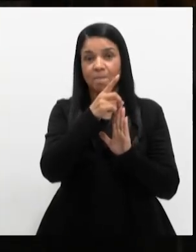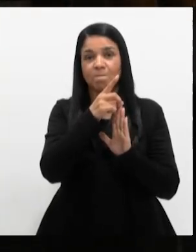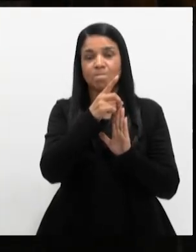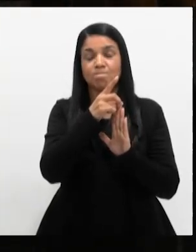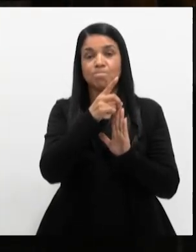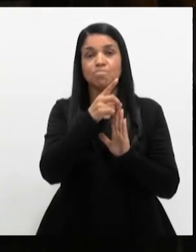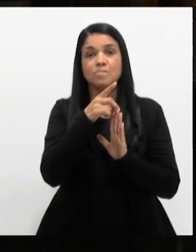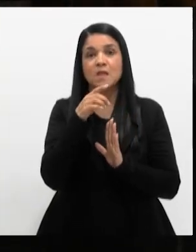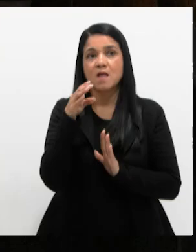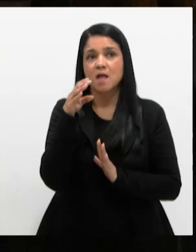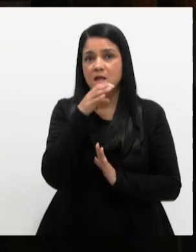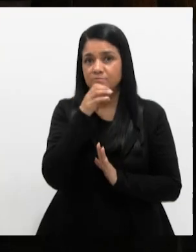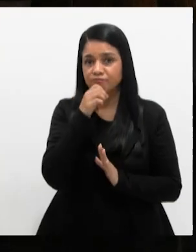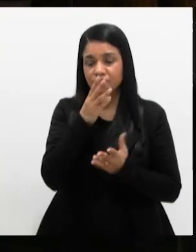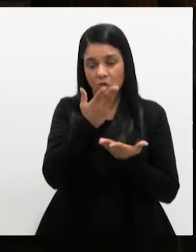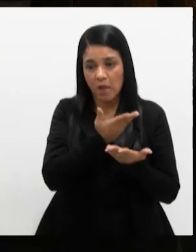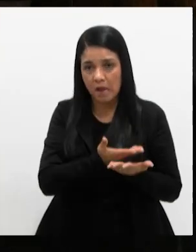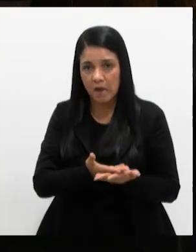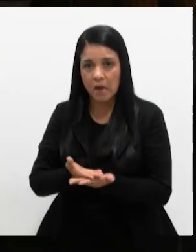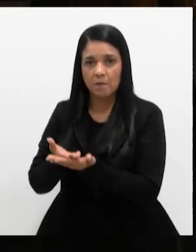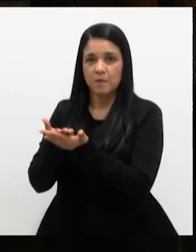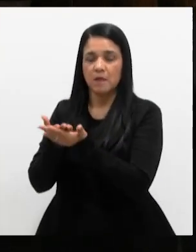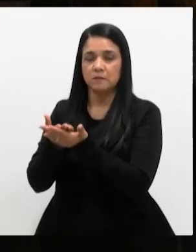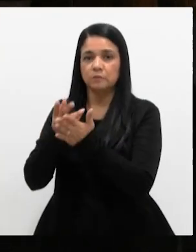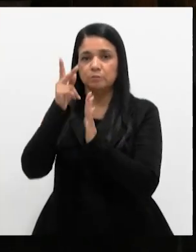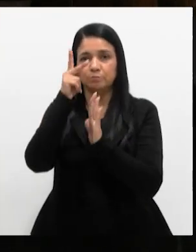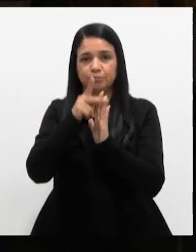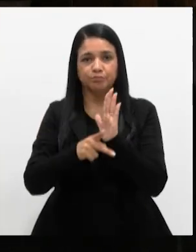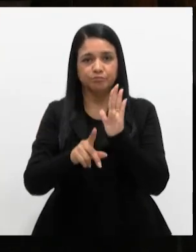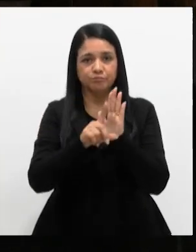pressas, foi encaminhado esse PL